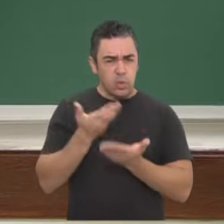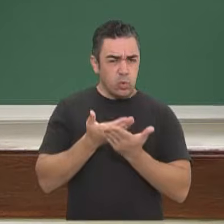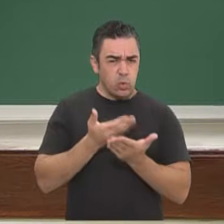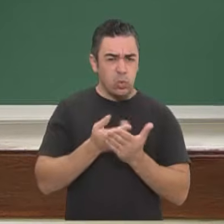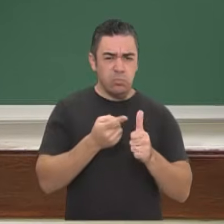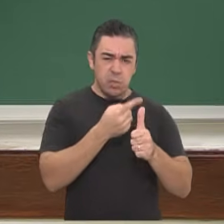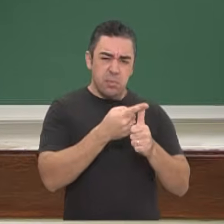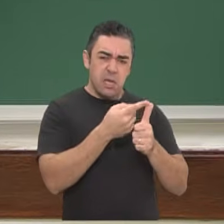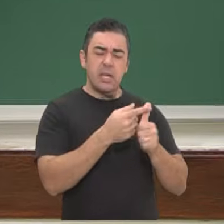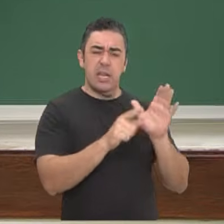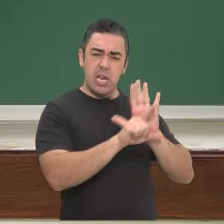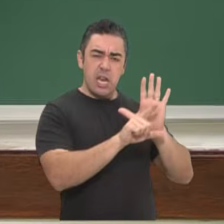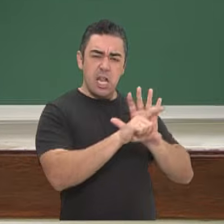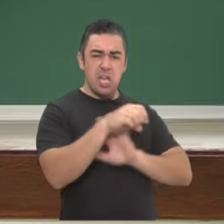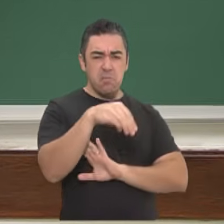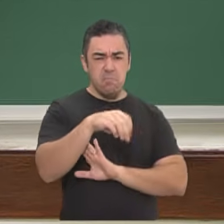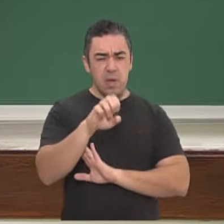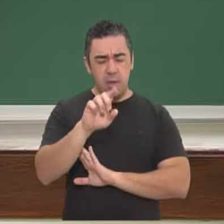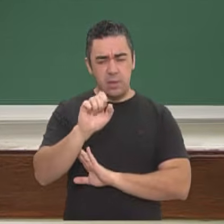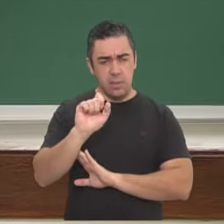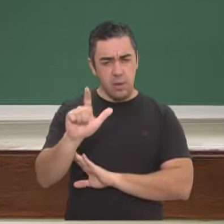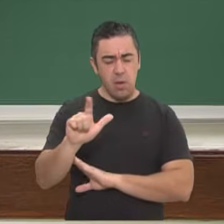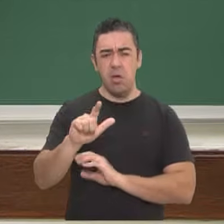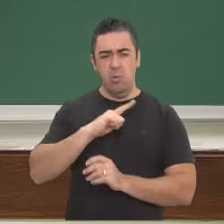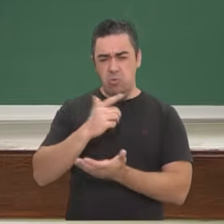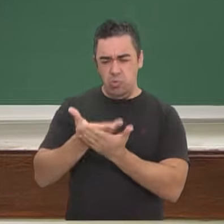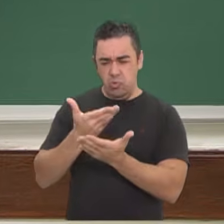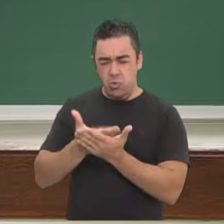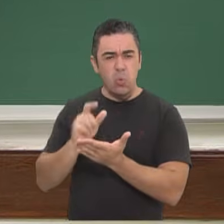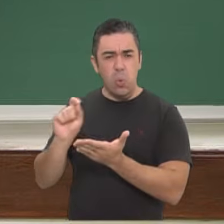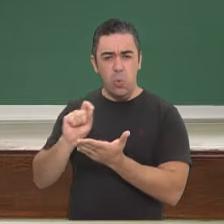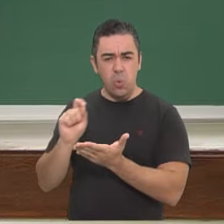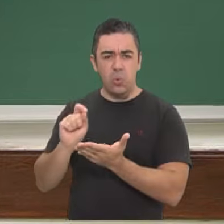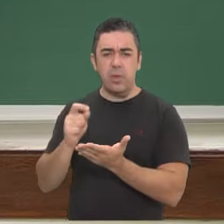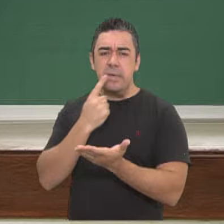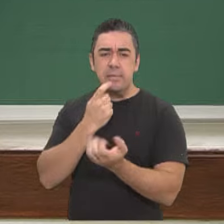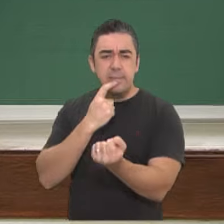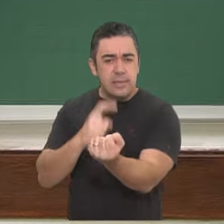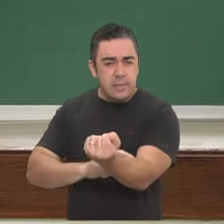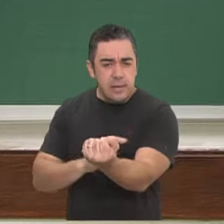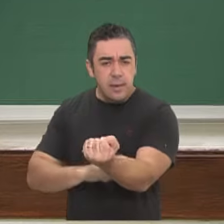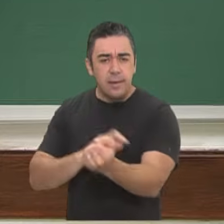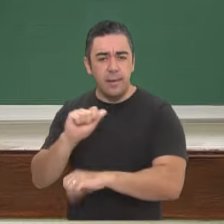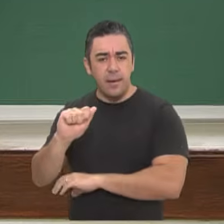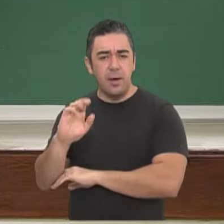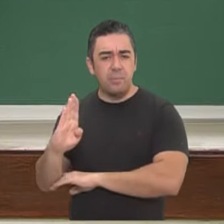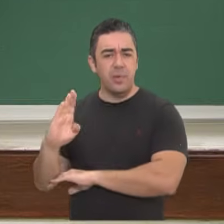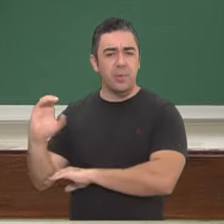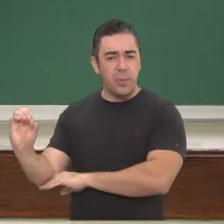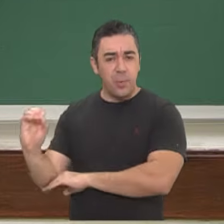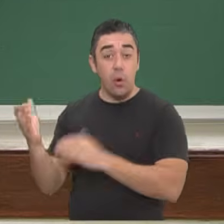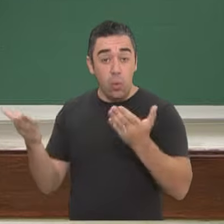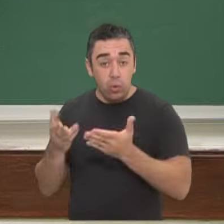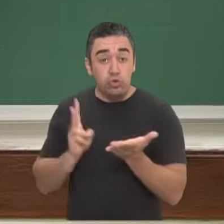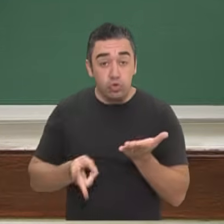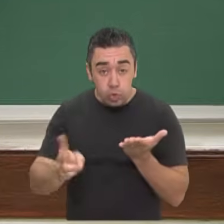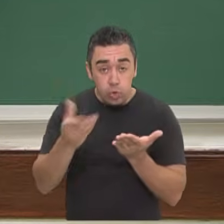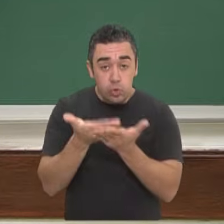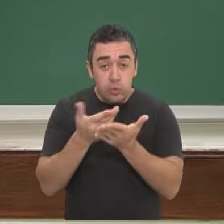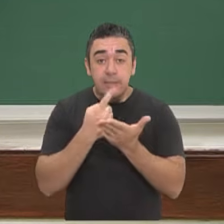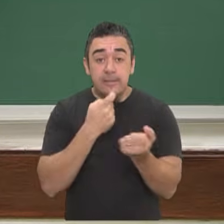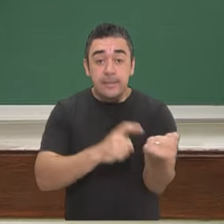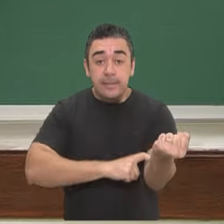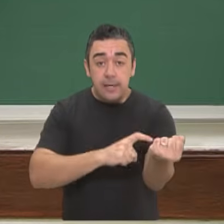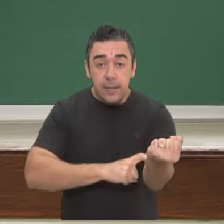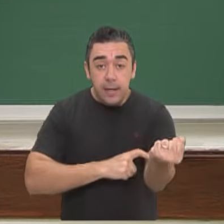Mendel, casos especiais. A gente estudou nas últimas aulas sobre o sistema ABO sanguíneo. Hoje a gente vai continuar estudando sangue, mas a gente vai